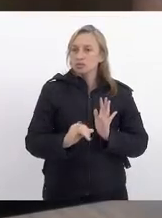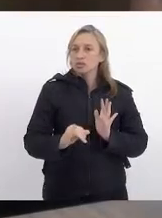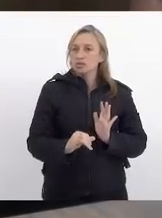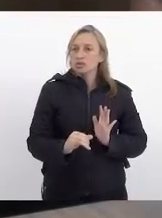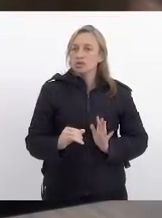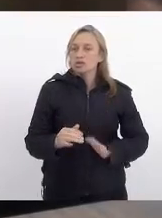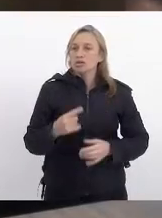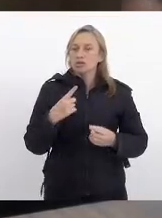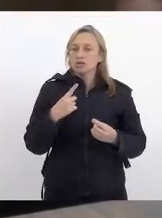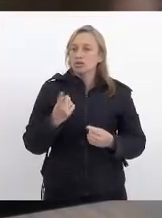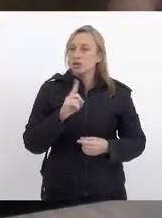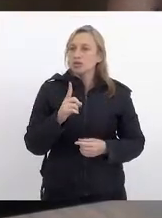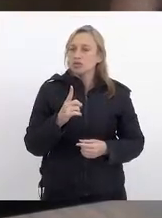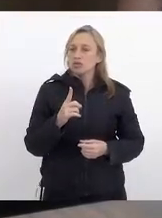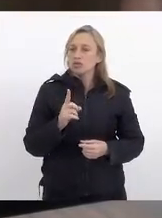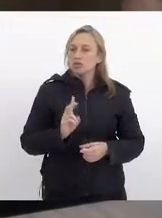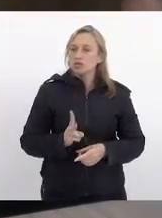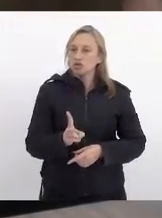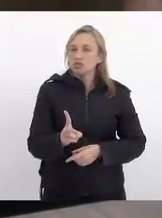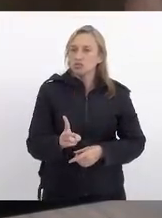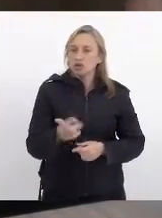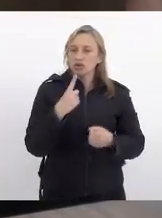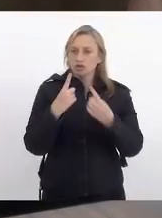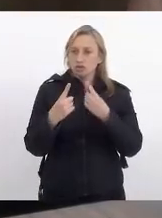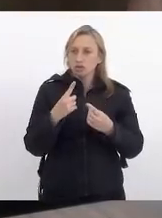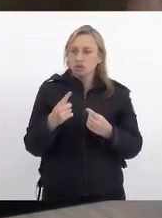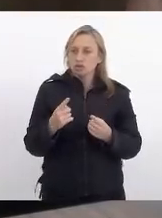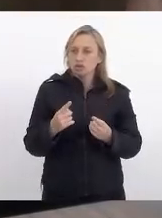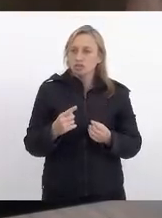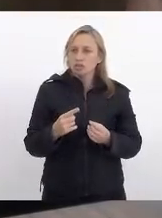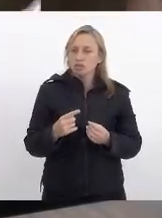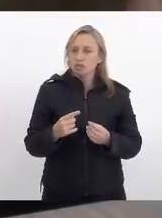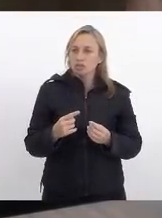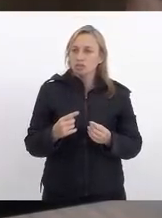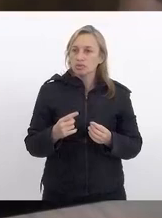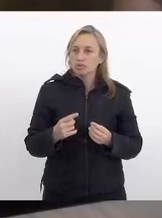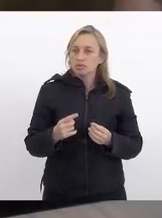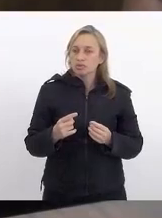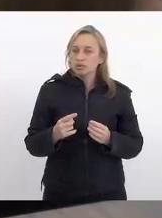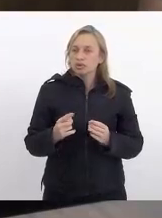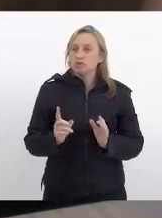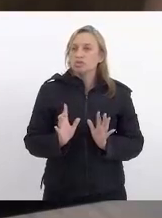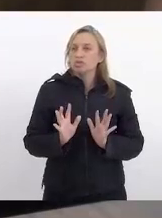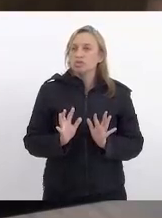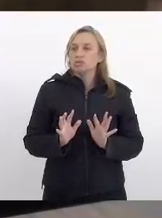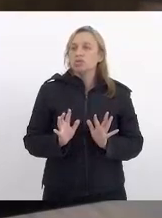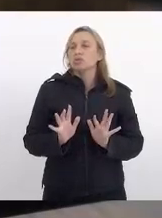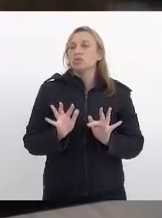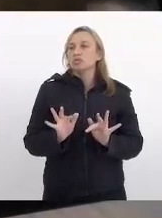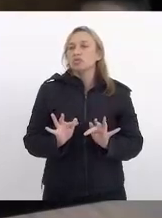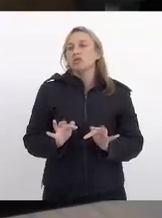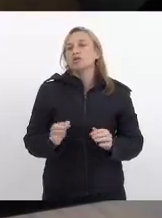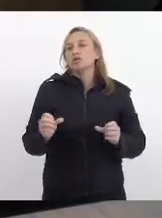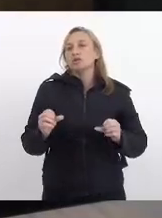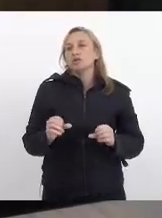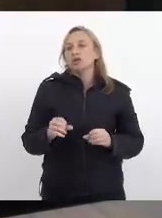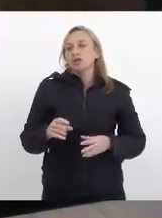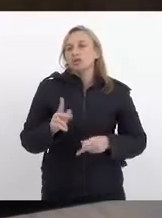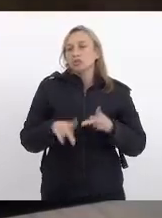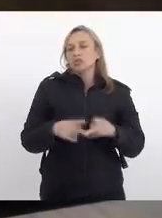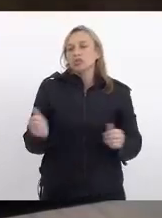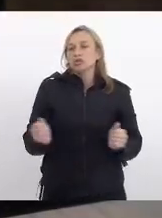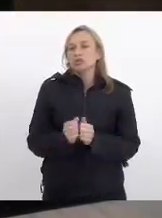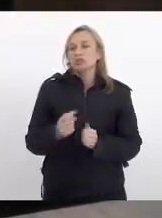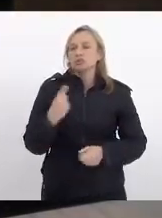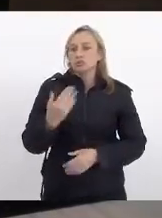meu discurso eu não vou continuar discuto que é para gente não acalorar nesse momento aqui que tem a plateia esse povo que tá aqui